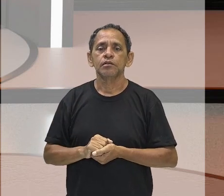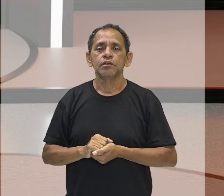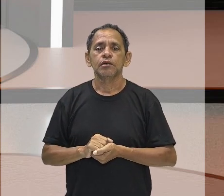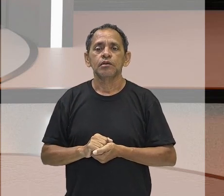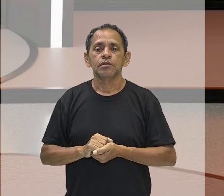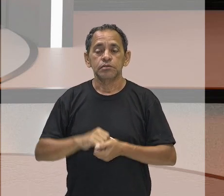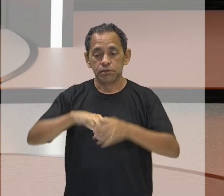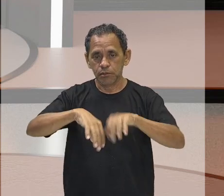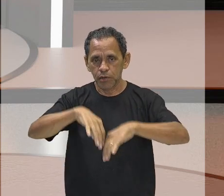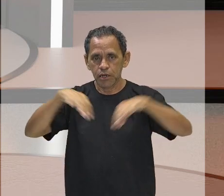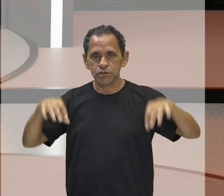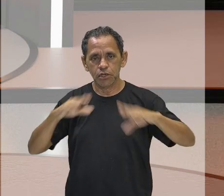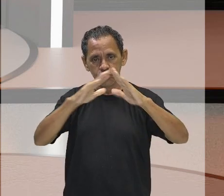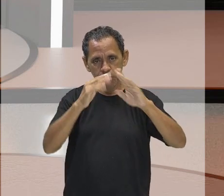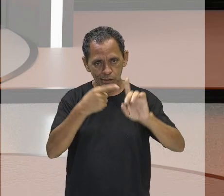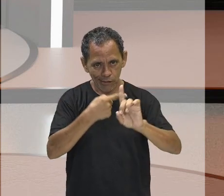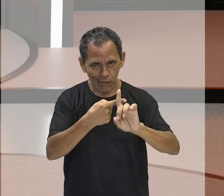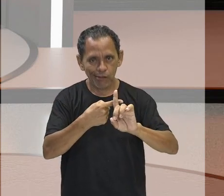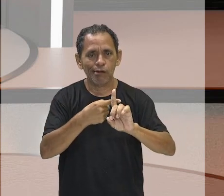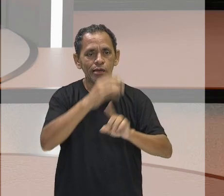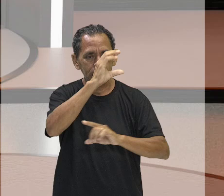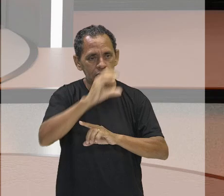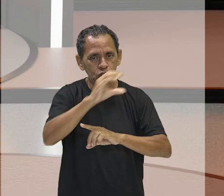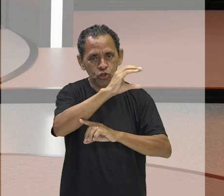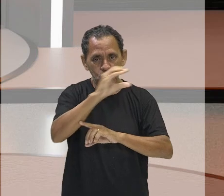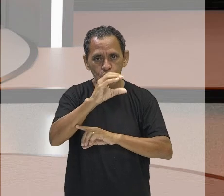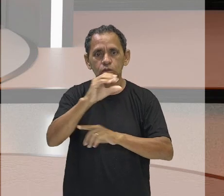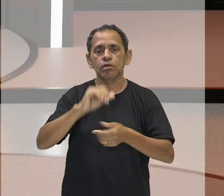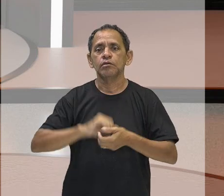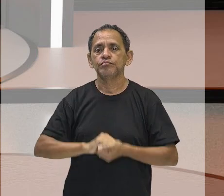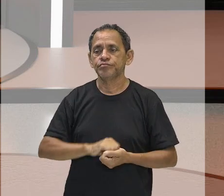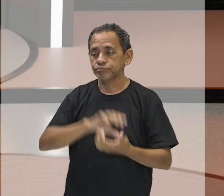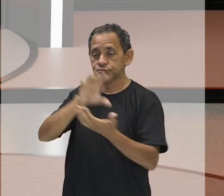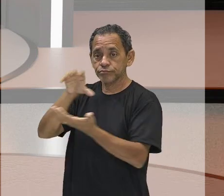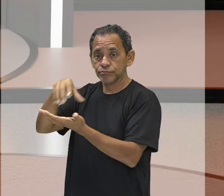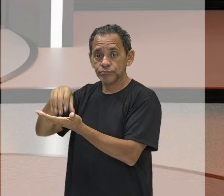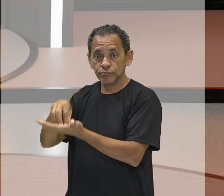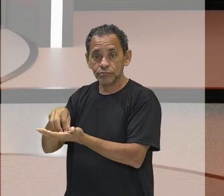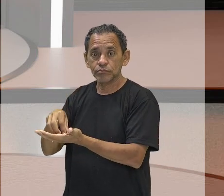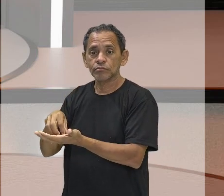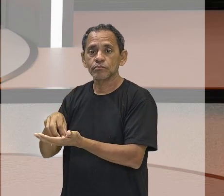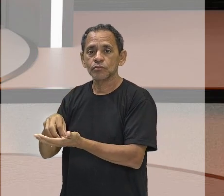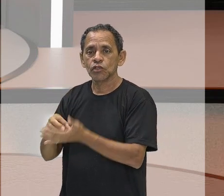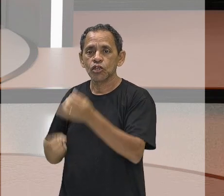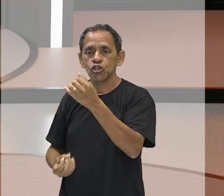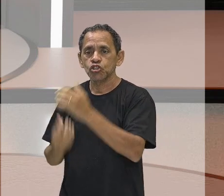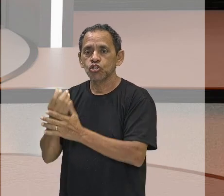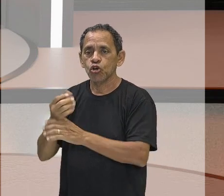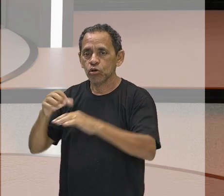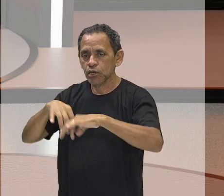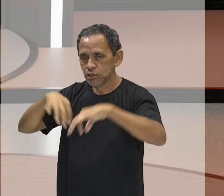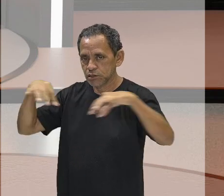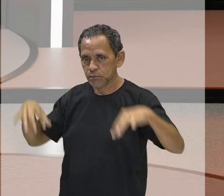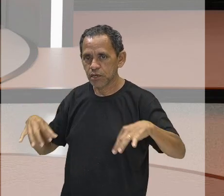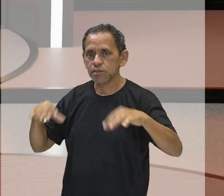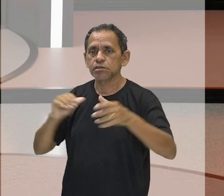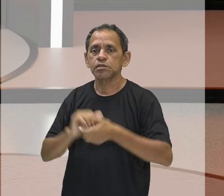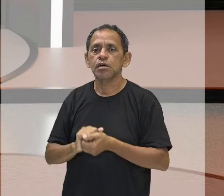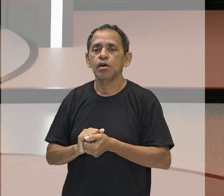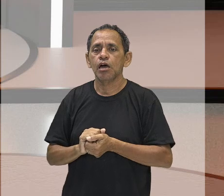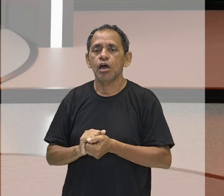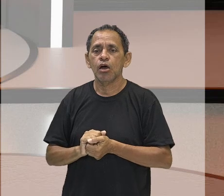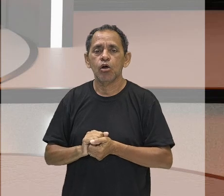era una a priori, e virou duna a partir do momento em que houve essa separação, esse cisma entre a